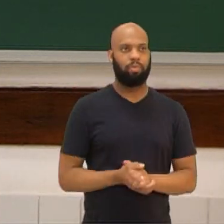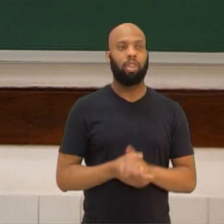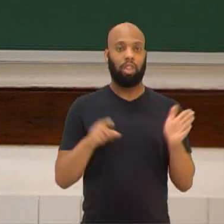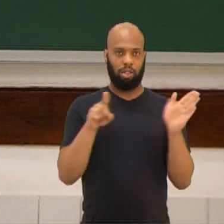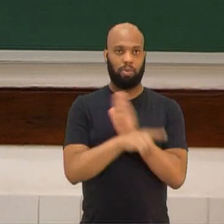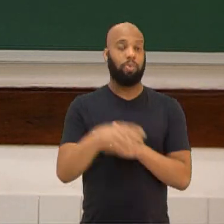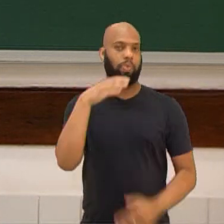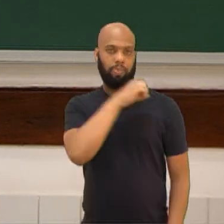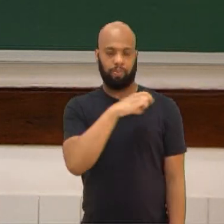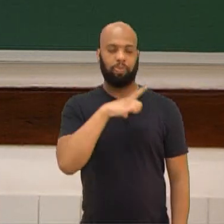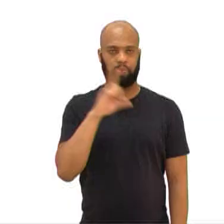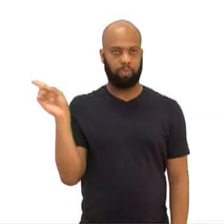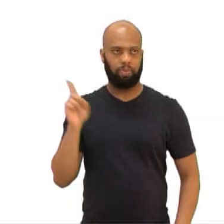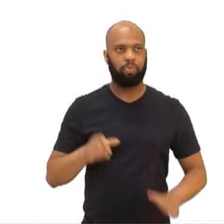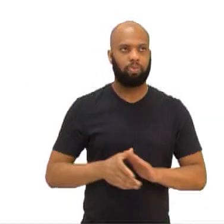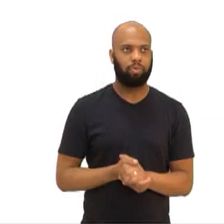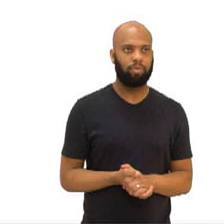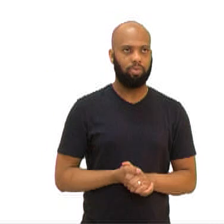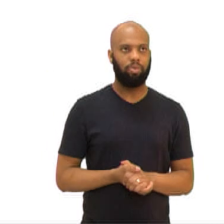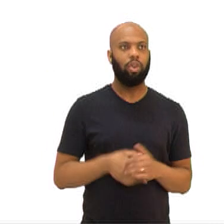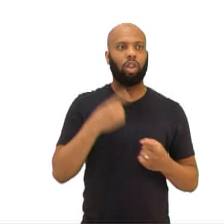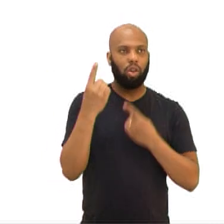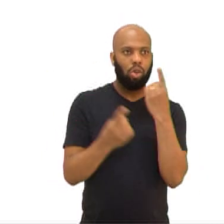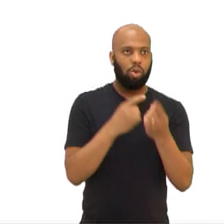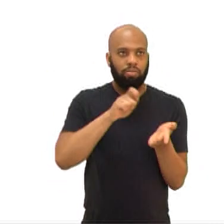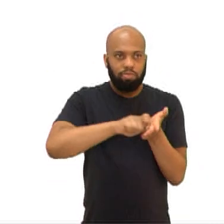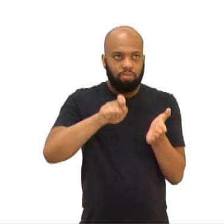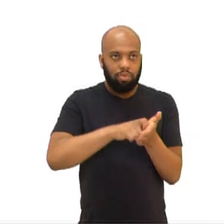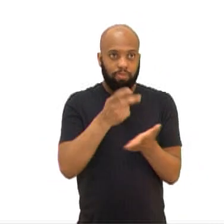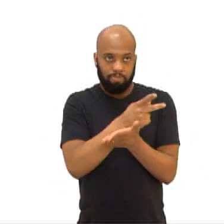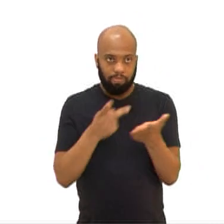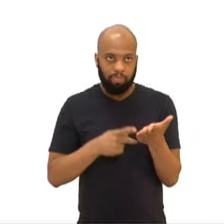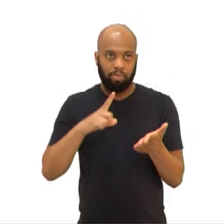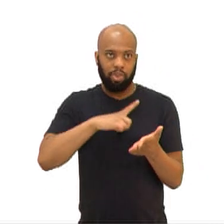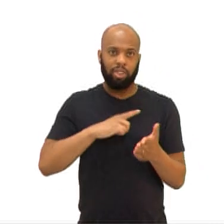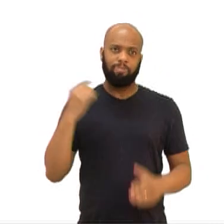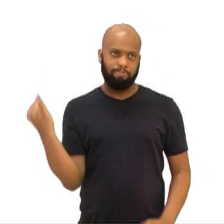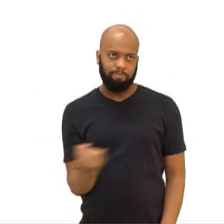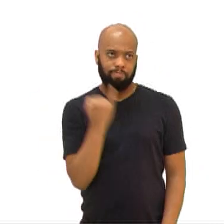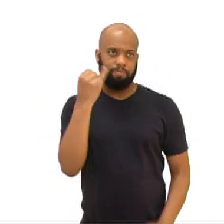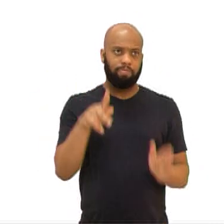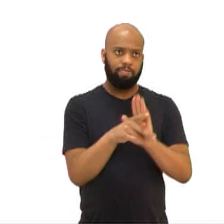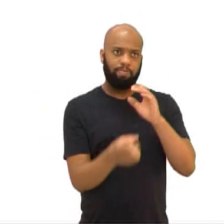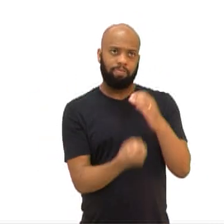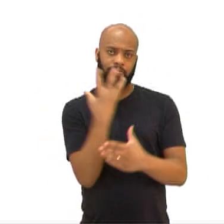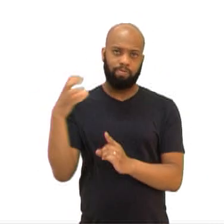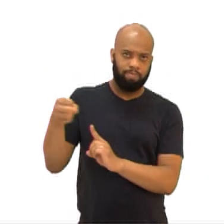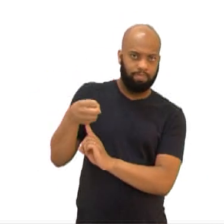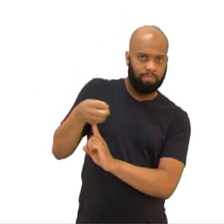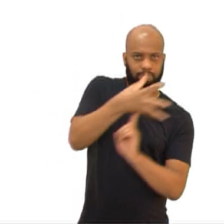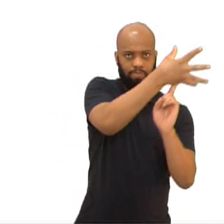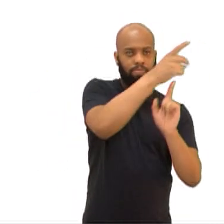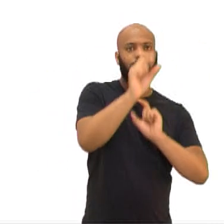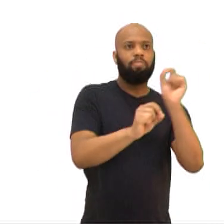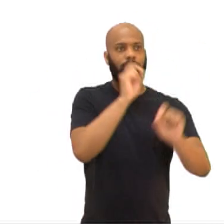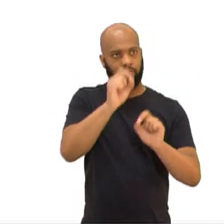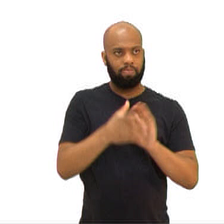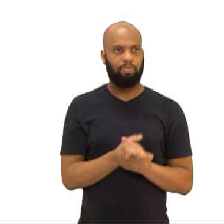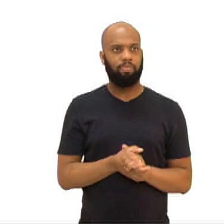Um teste agora com vocês. Que escritores e poetas foram importantes para a criação da Semana de Arte